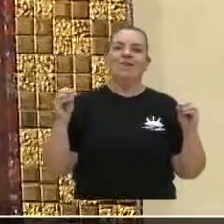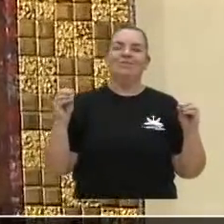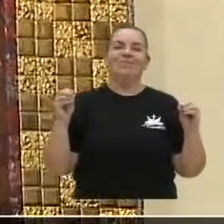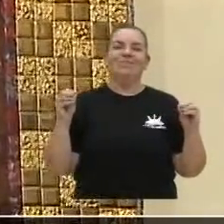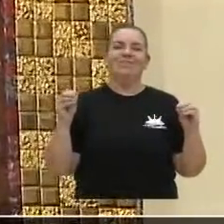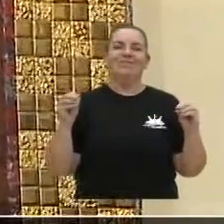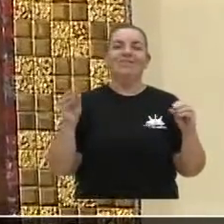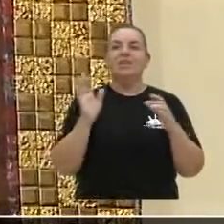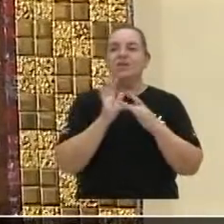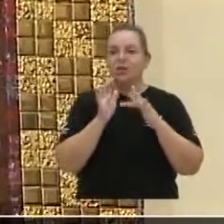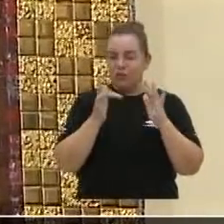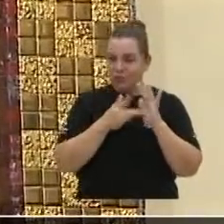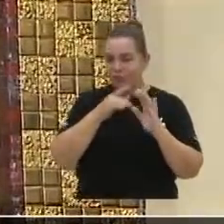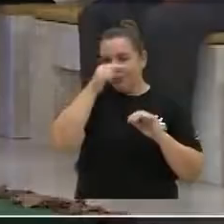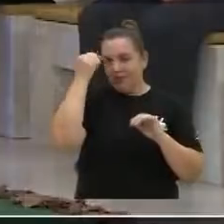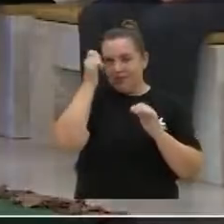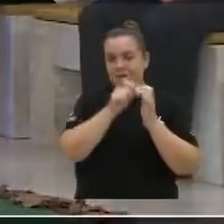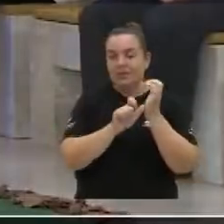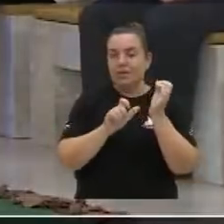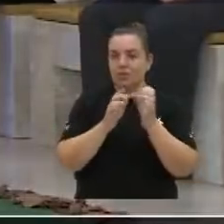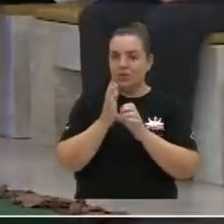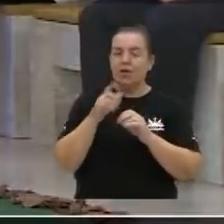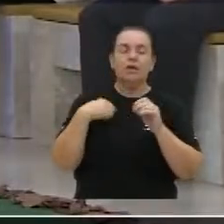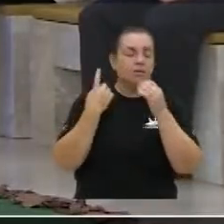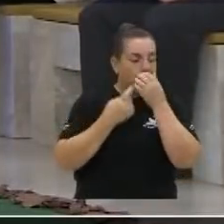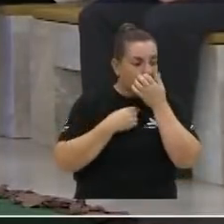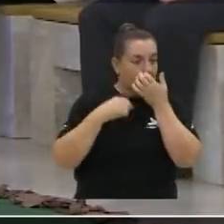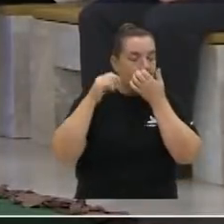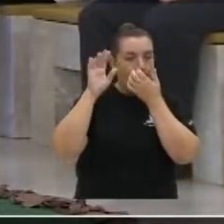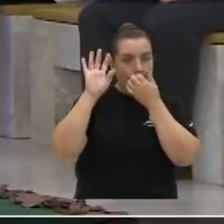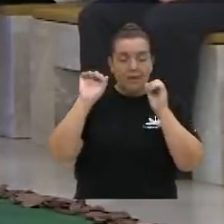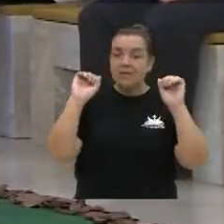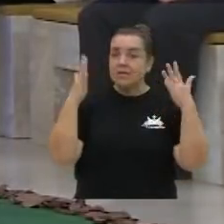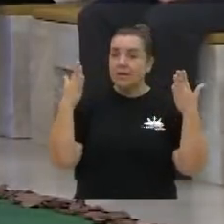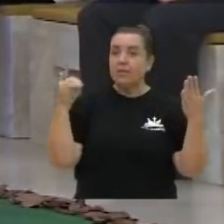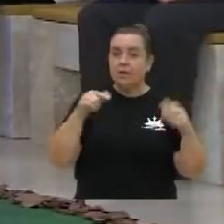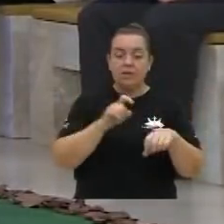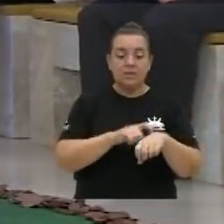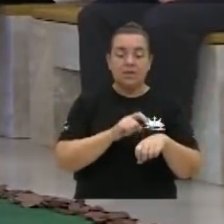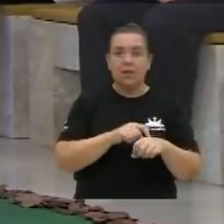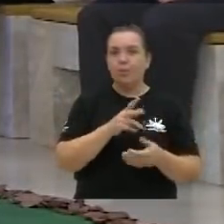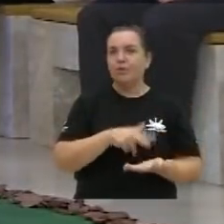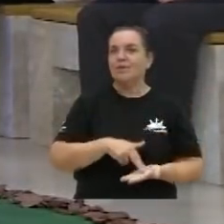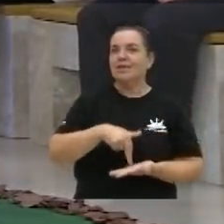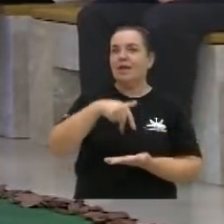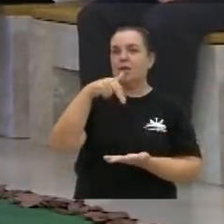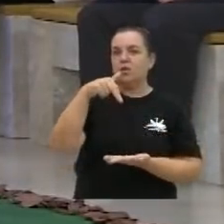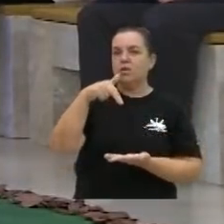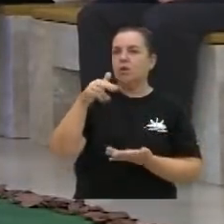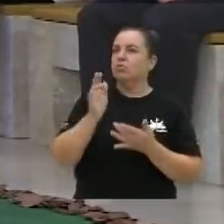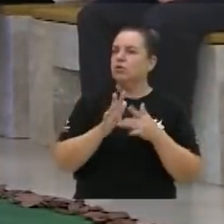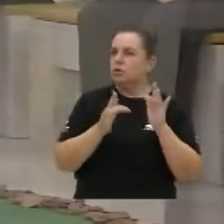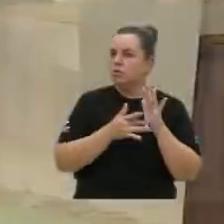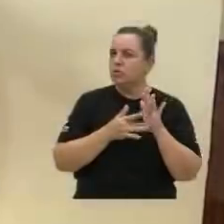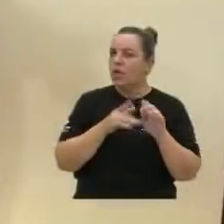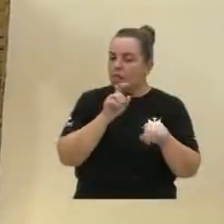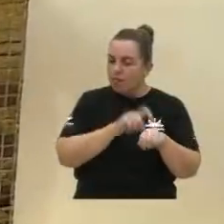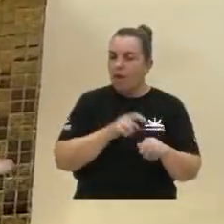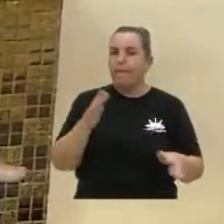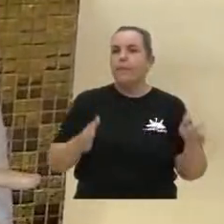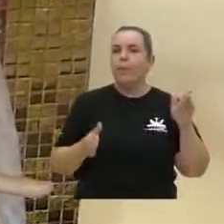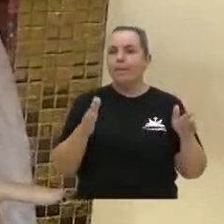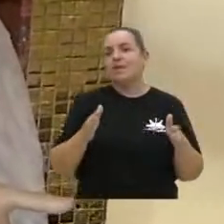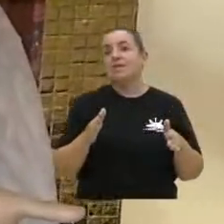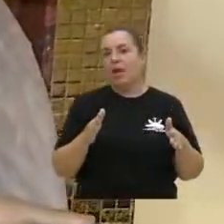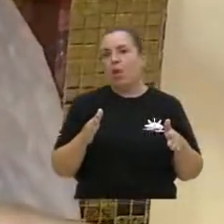Jesus das Santas Chagas, que nós celebramos nesse tempo pascal, e que Ele mesmo quis nos